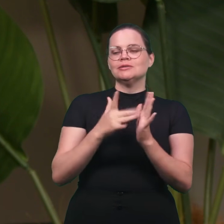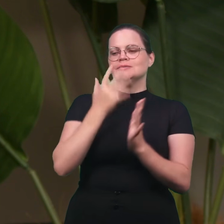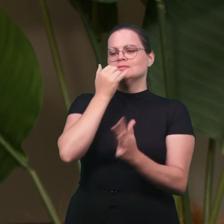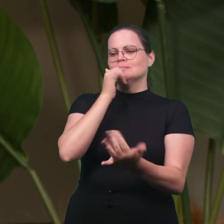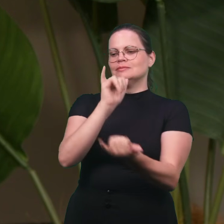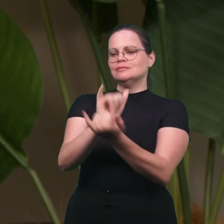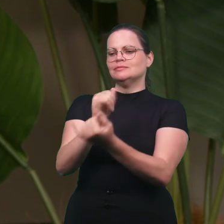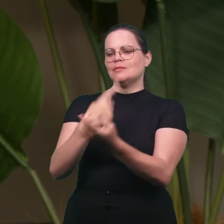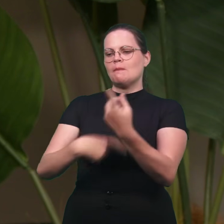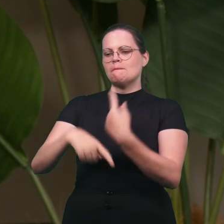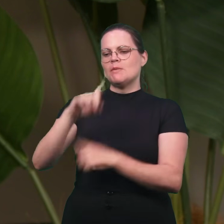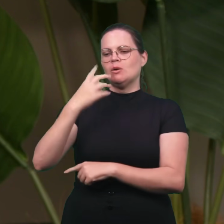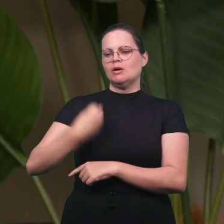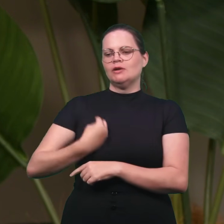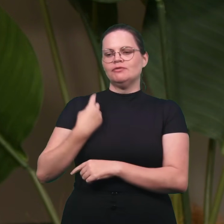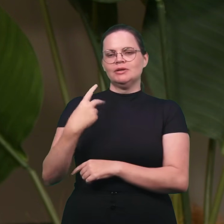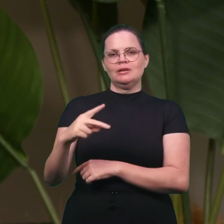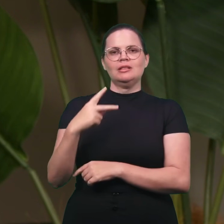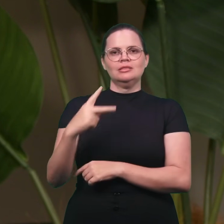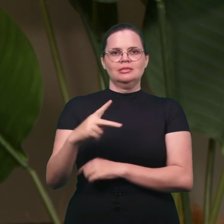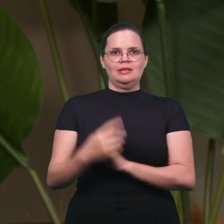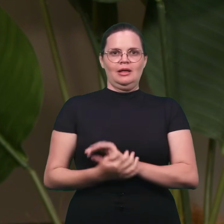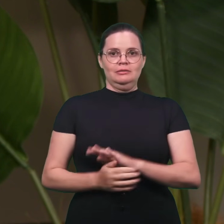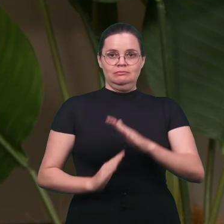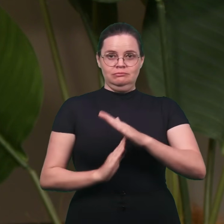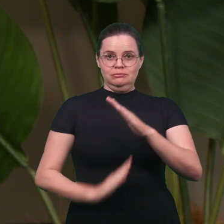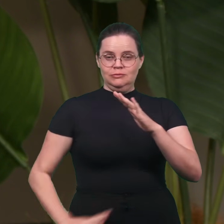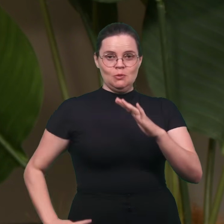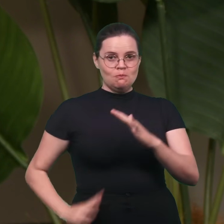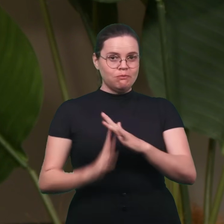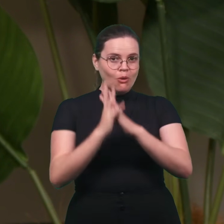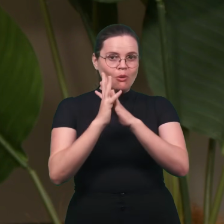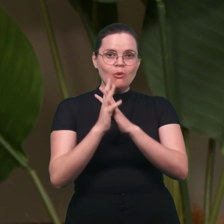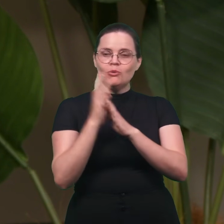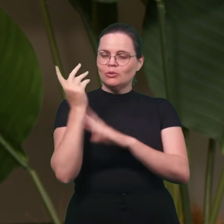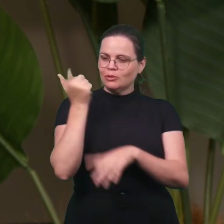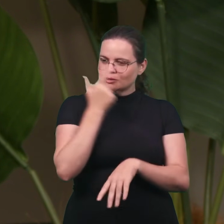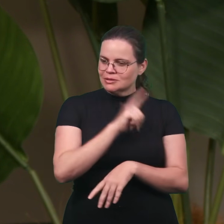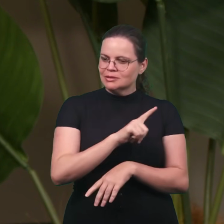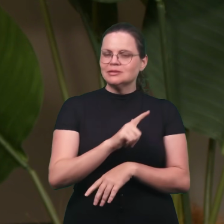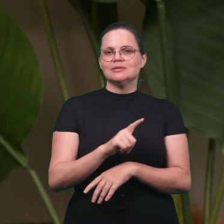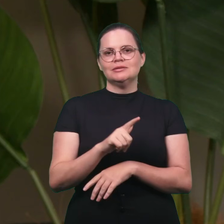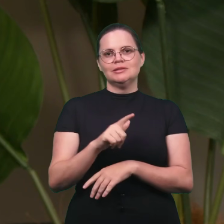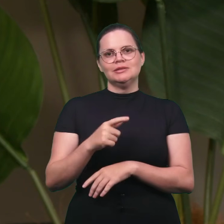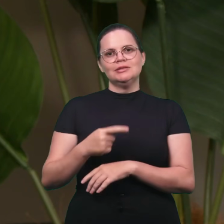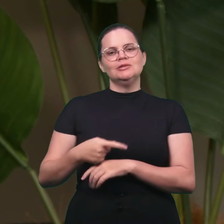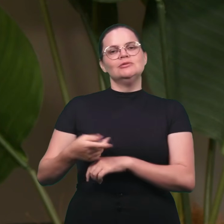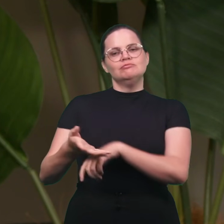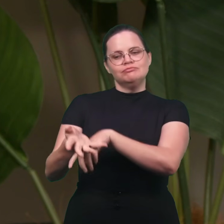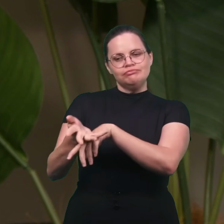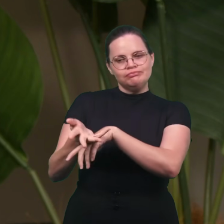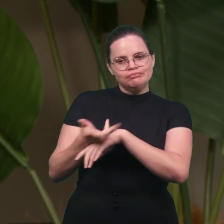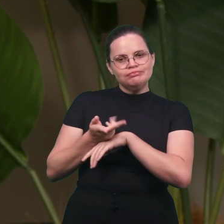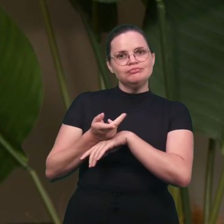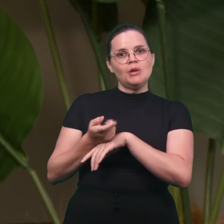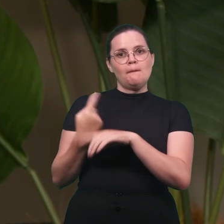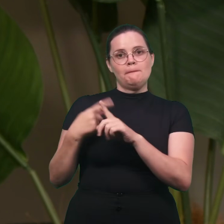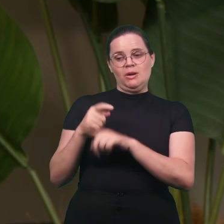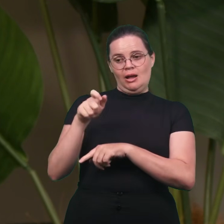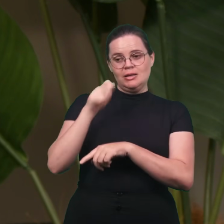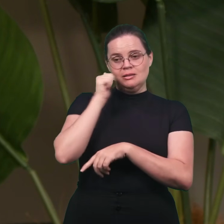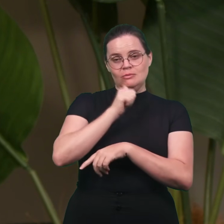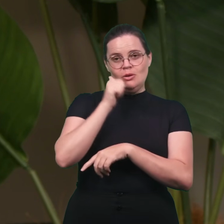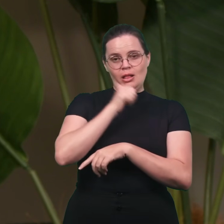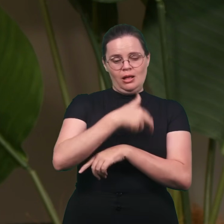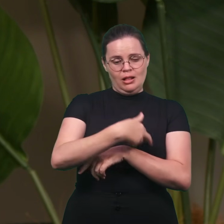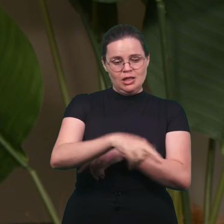perdoou e transpassou aquela grande barreira. e quanta tradição religiosa no coração daquela